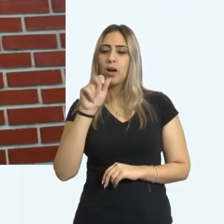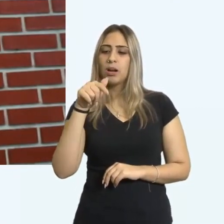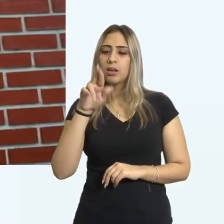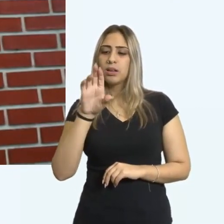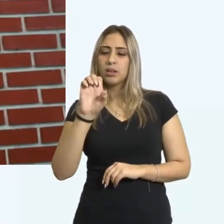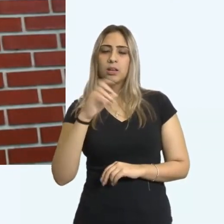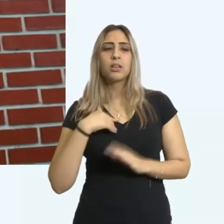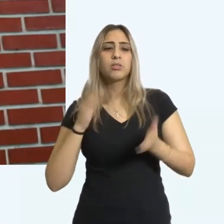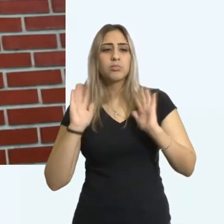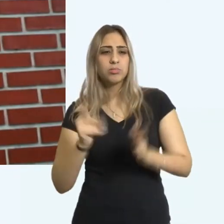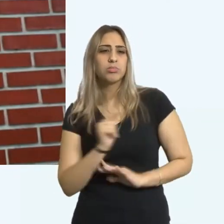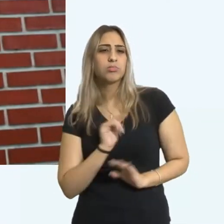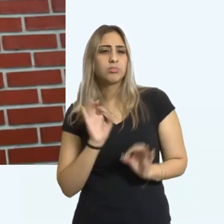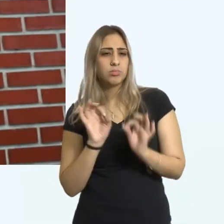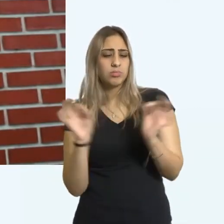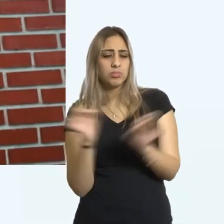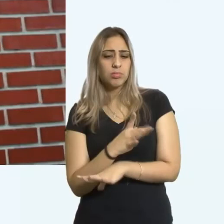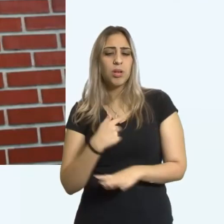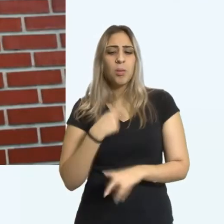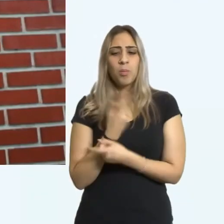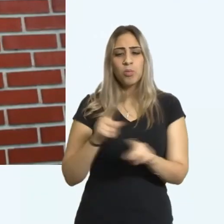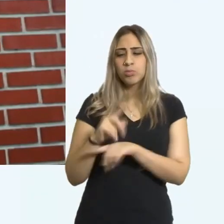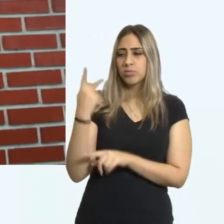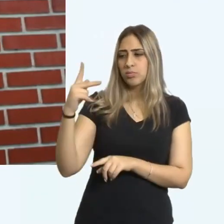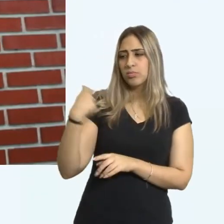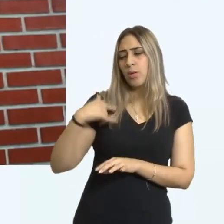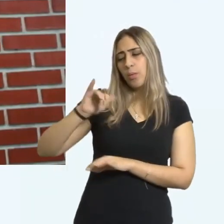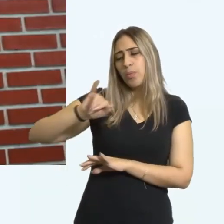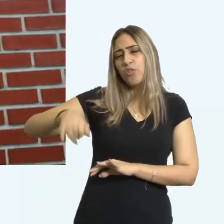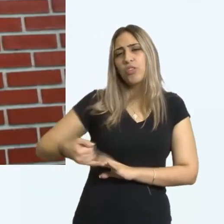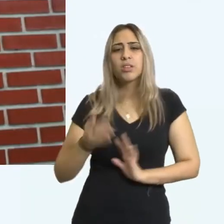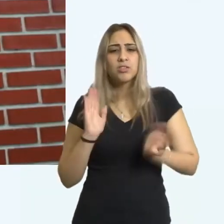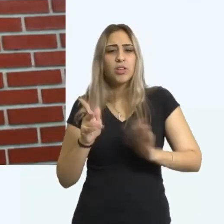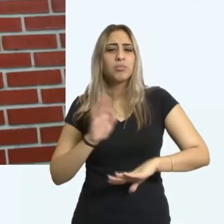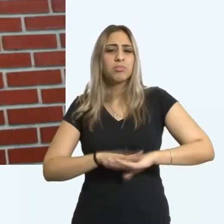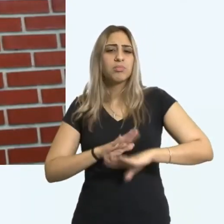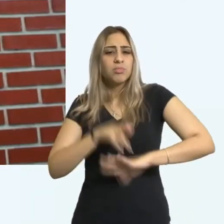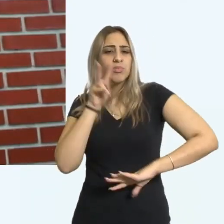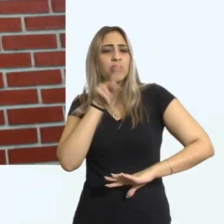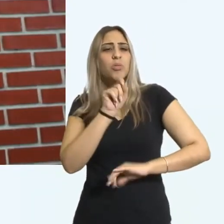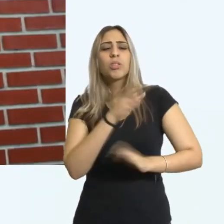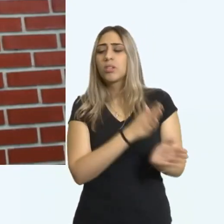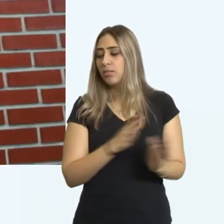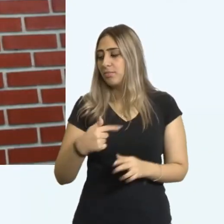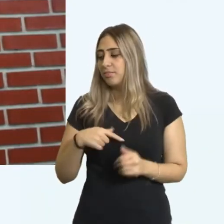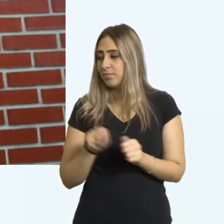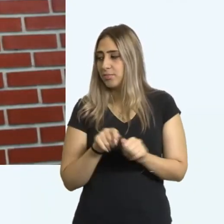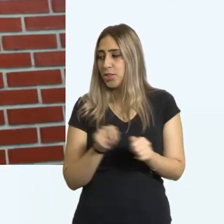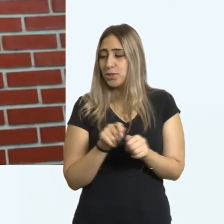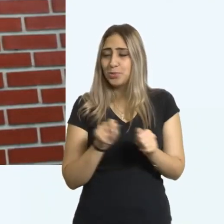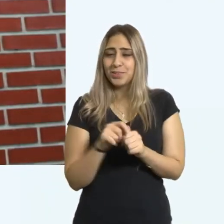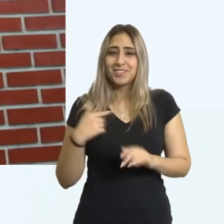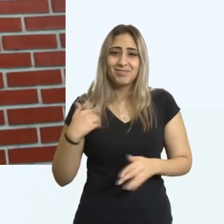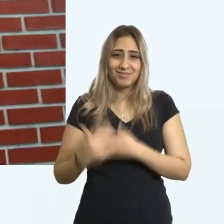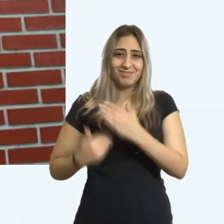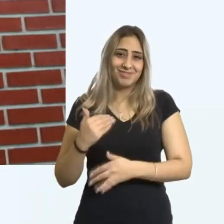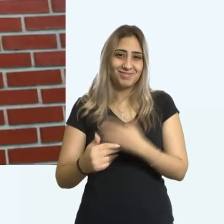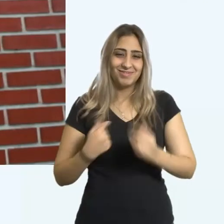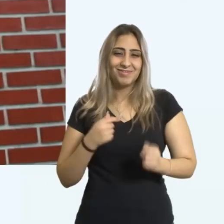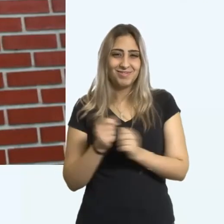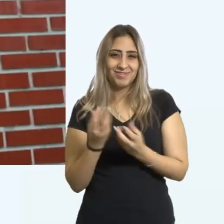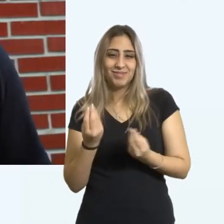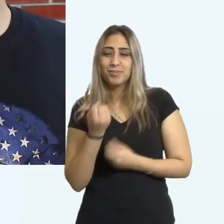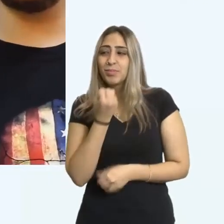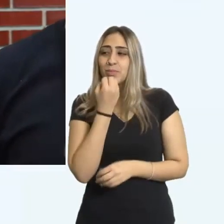uma certa eu gosto pelas músicas dele e eu aproveitei para também ver que ele fez a participar dessa eletiva foi